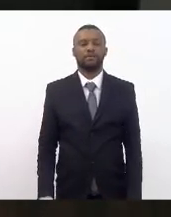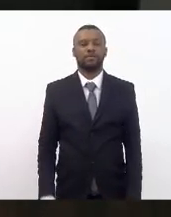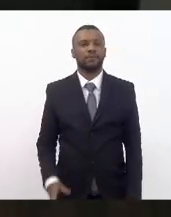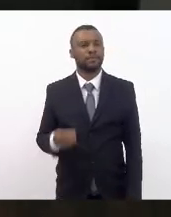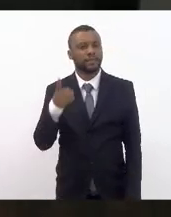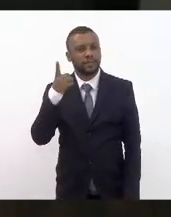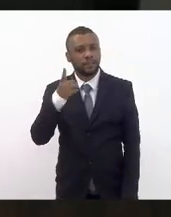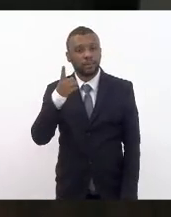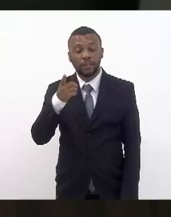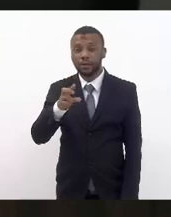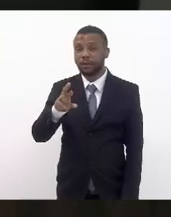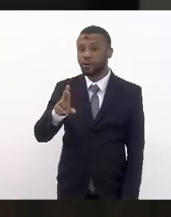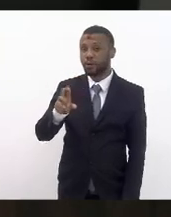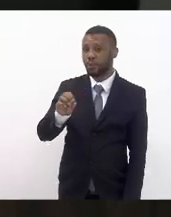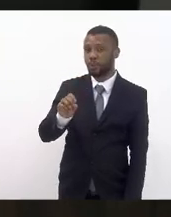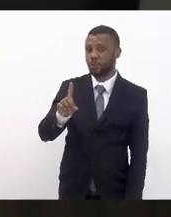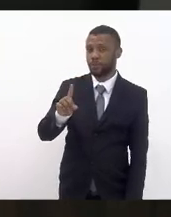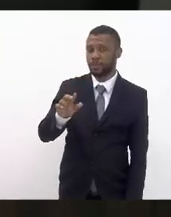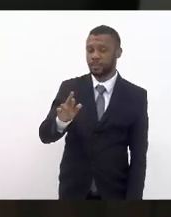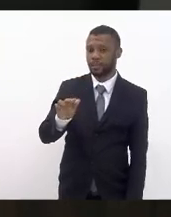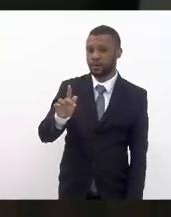Deputado Rodrigo Amorim.